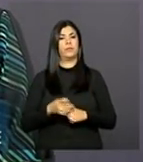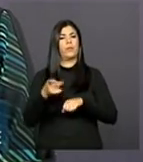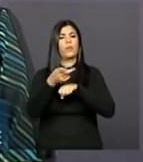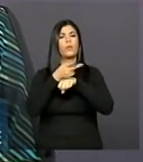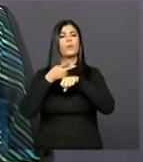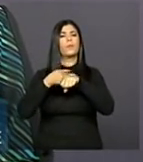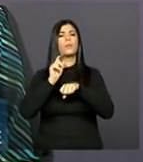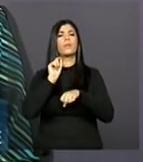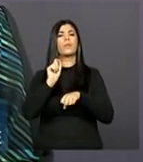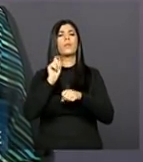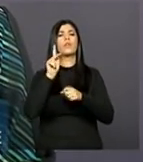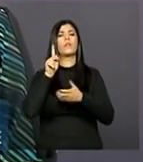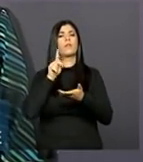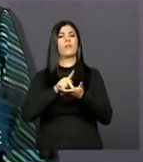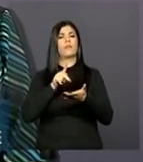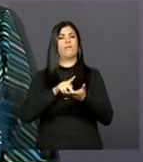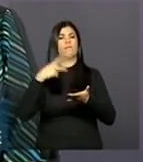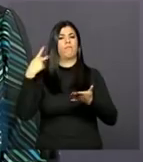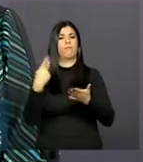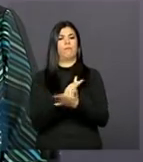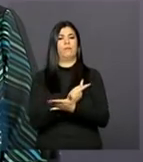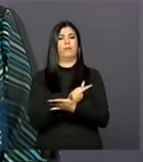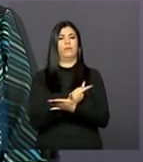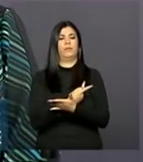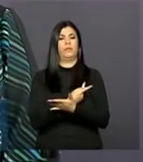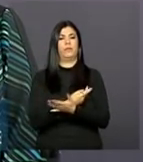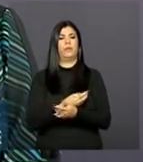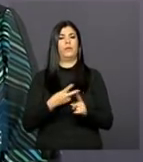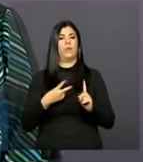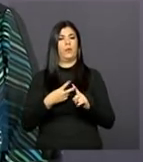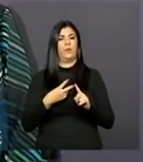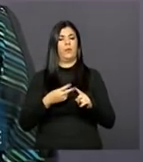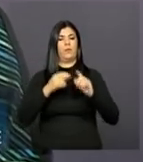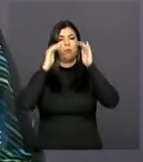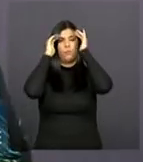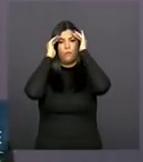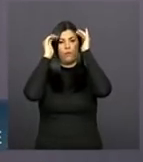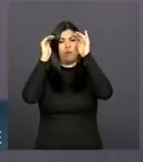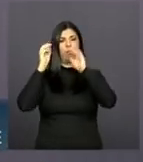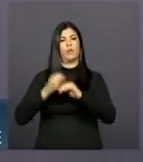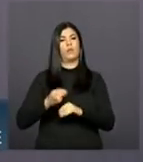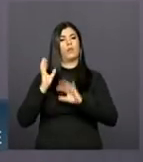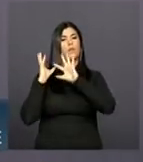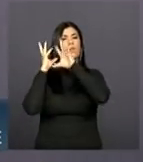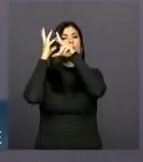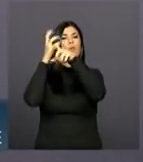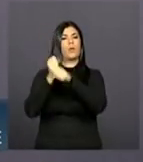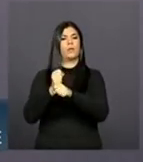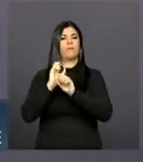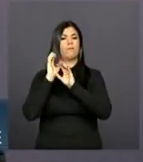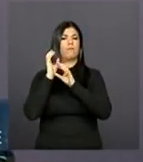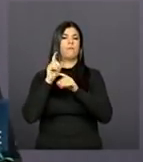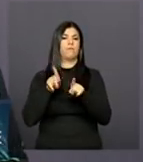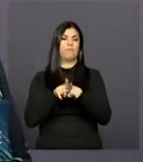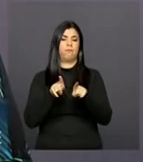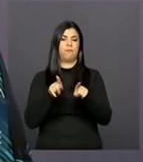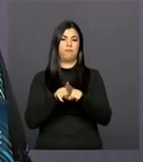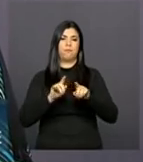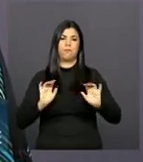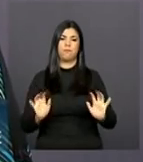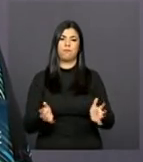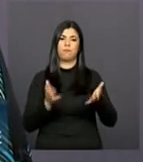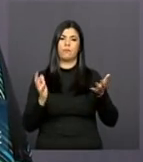Verdade factual o respeito à memória histórica e o estímulo por isso a